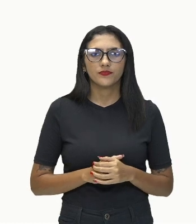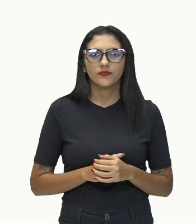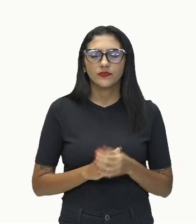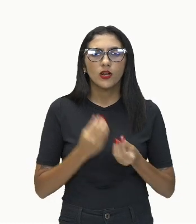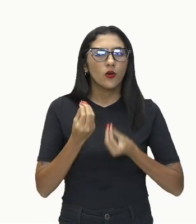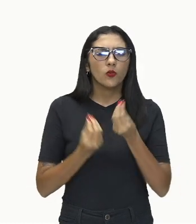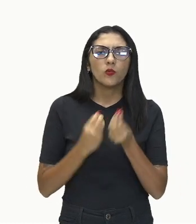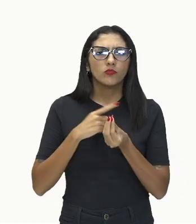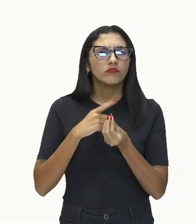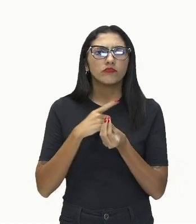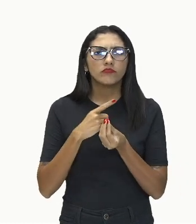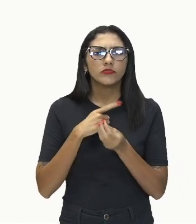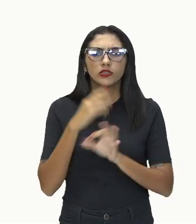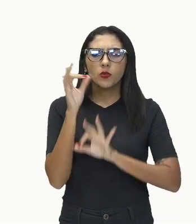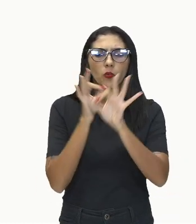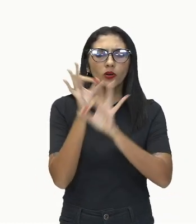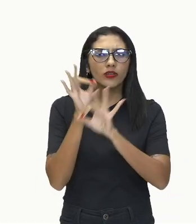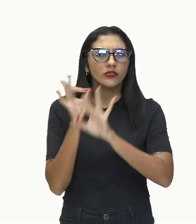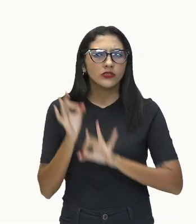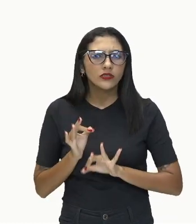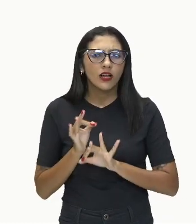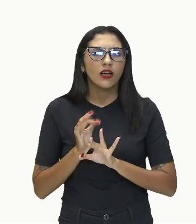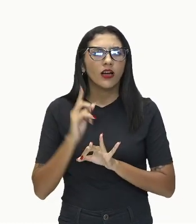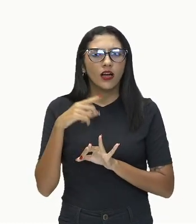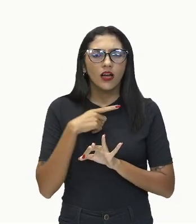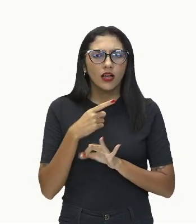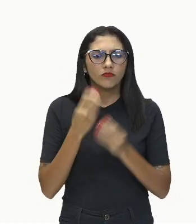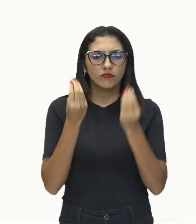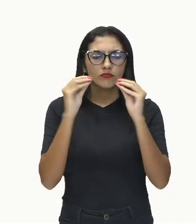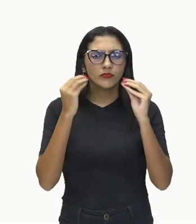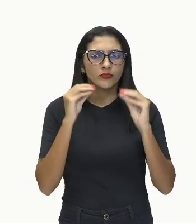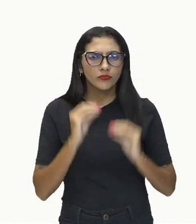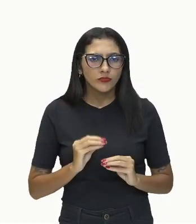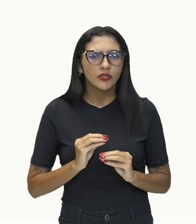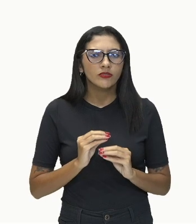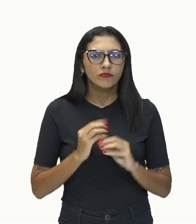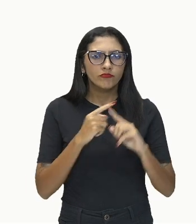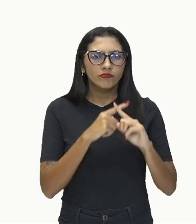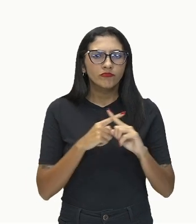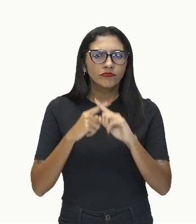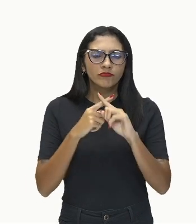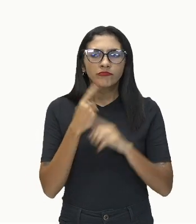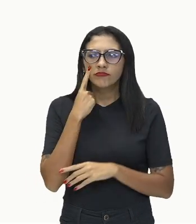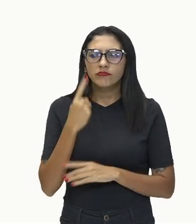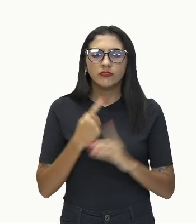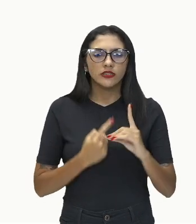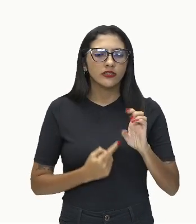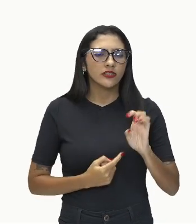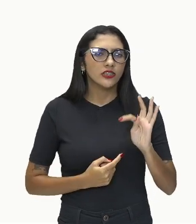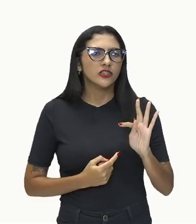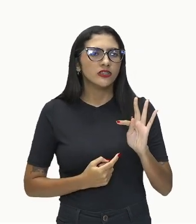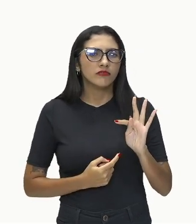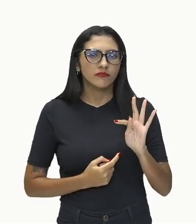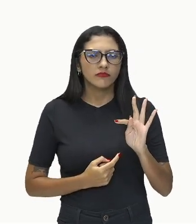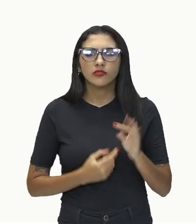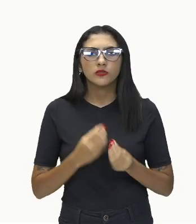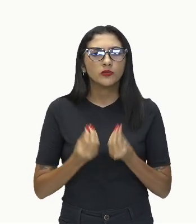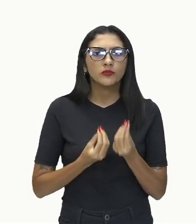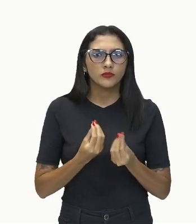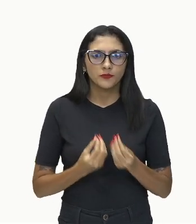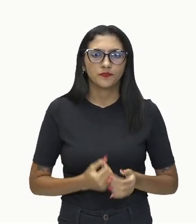resolve o cálculo de um determinante? Eu gostaria que vocês